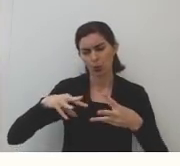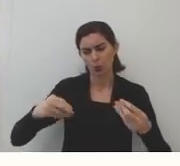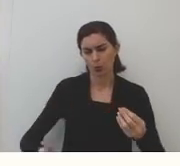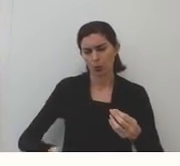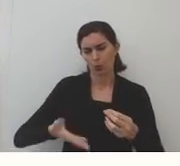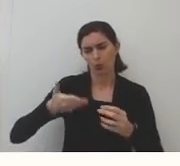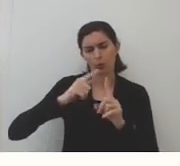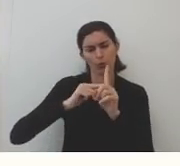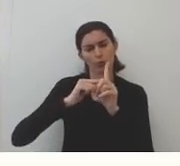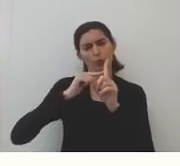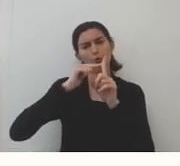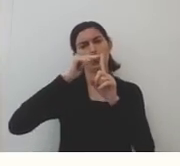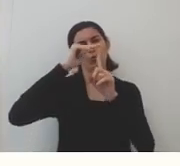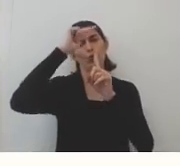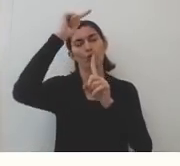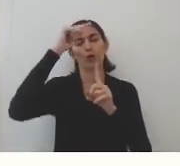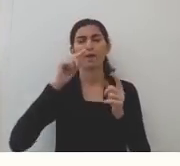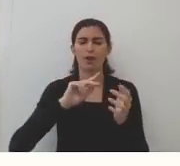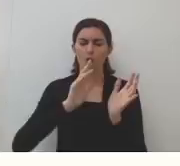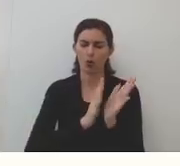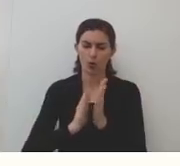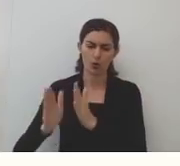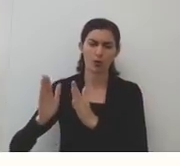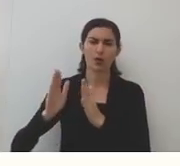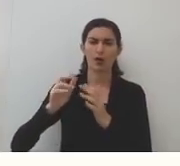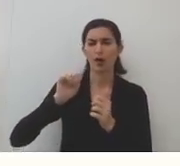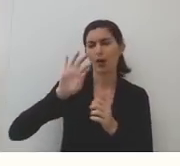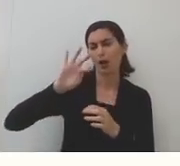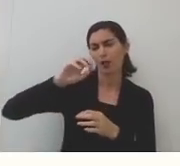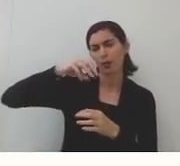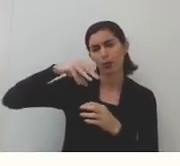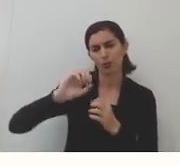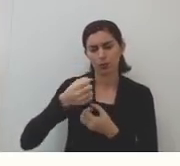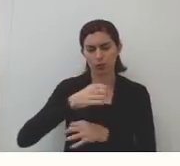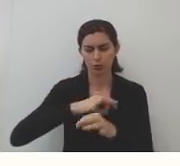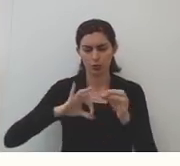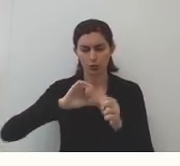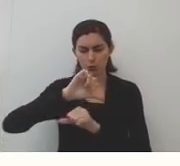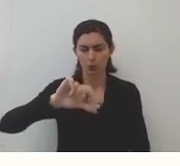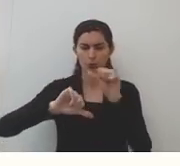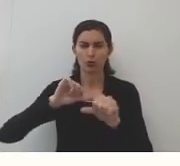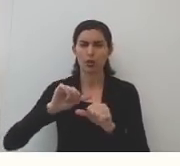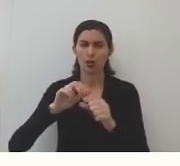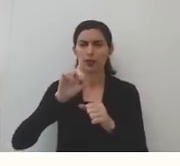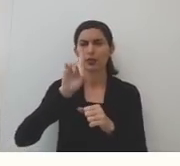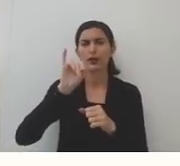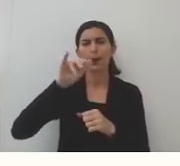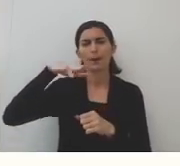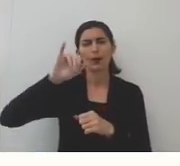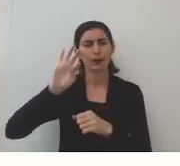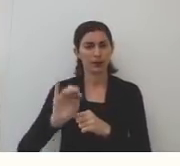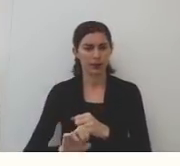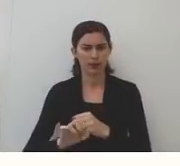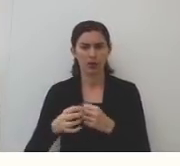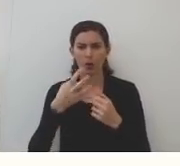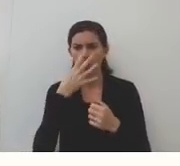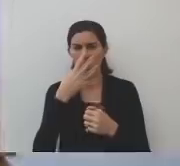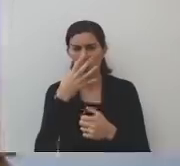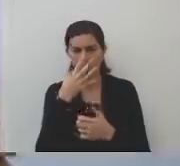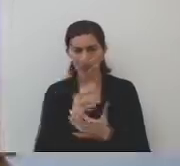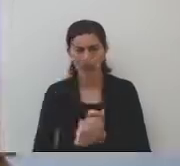temperatura e pressão, reorganizasse seus átomos e assim se transformasse em diamante.